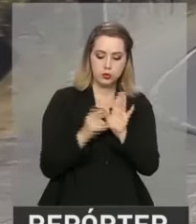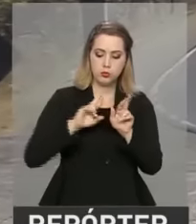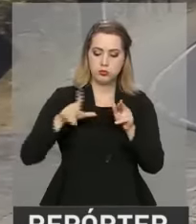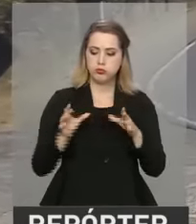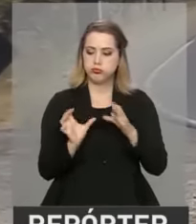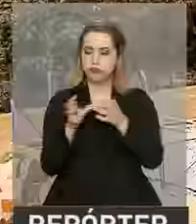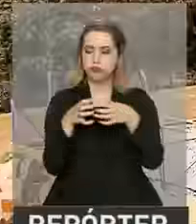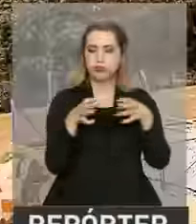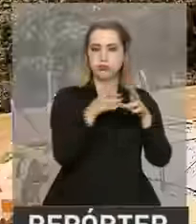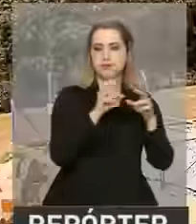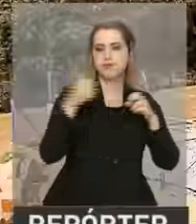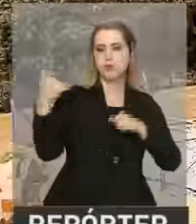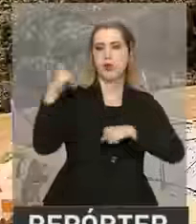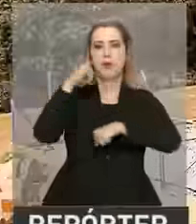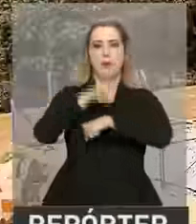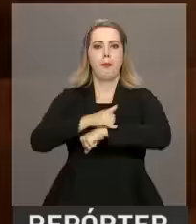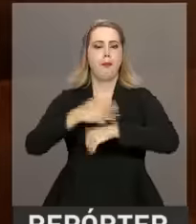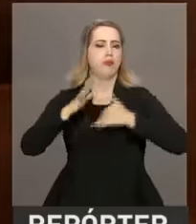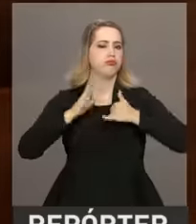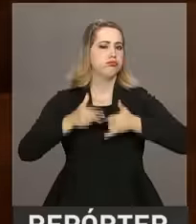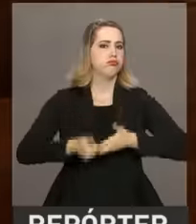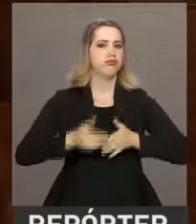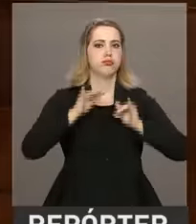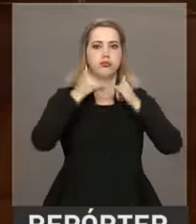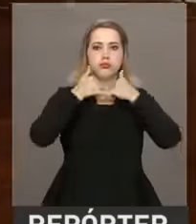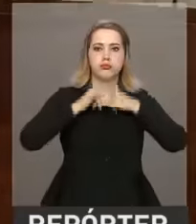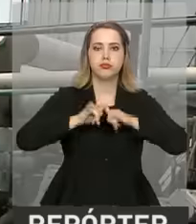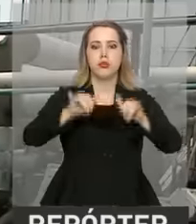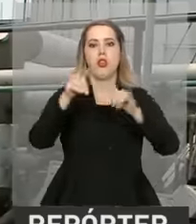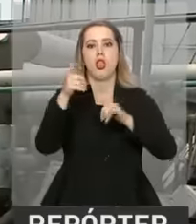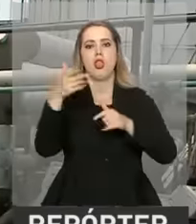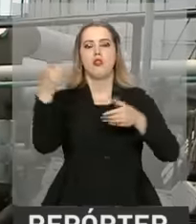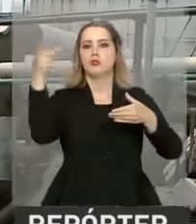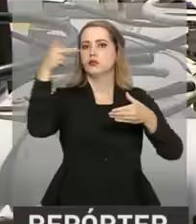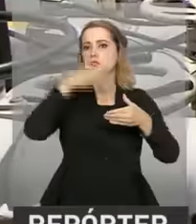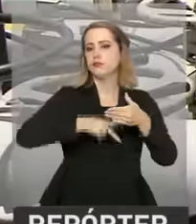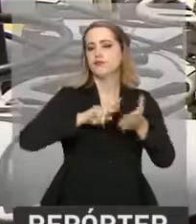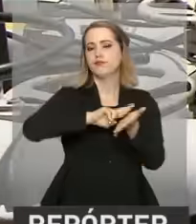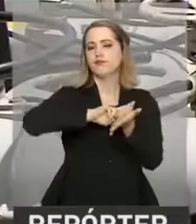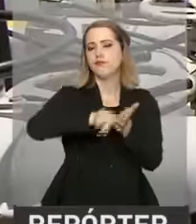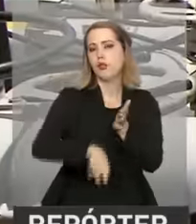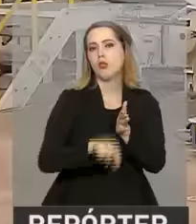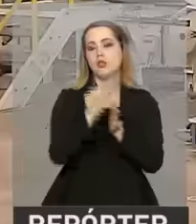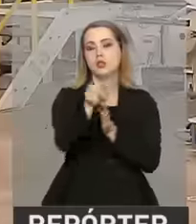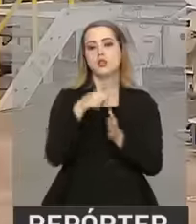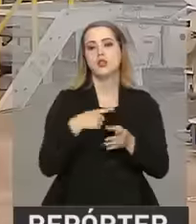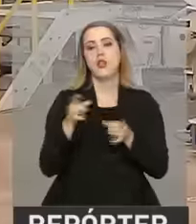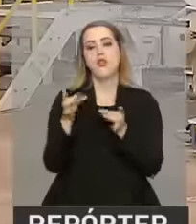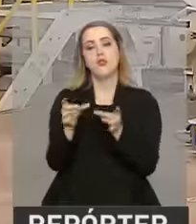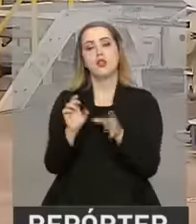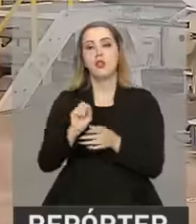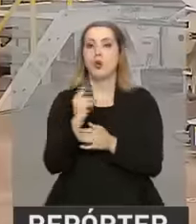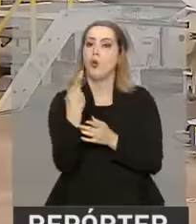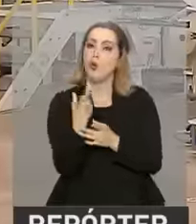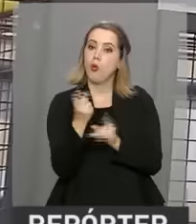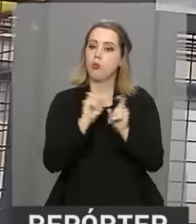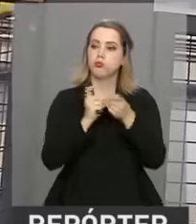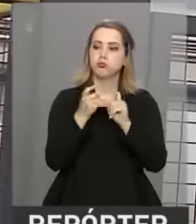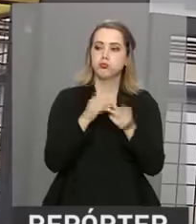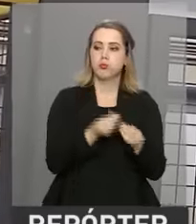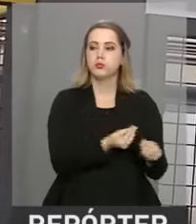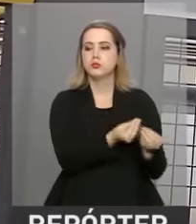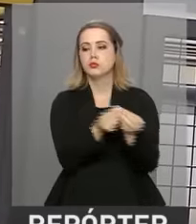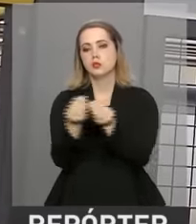ferrovias, rodovias, saneamento básico, energia, petróleo e gás natural. A meta é vender ou conceder esses setores